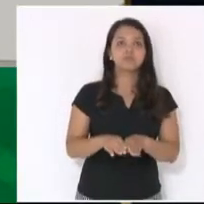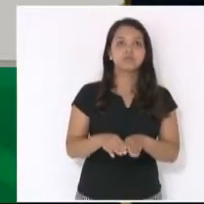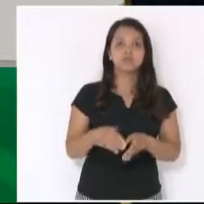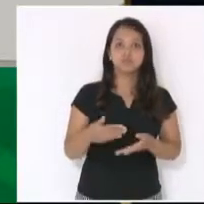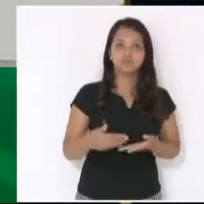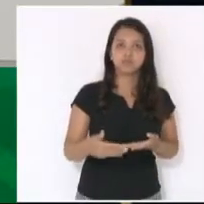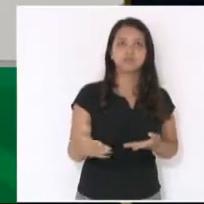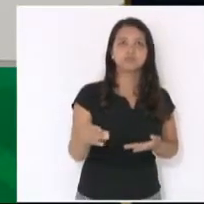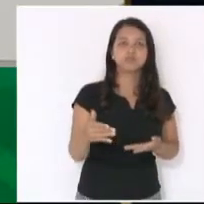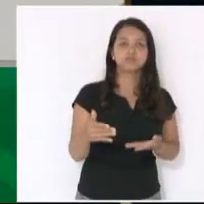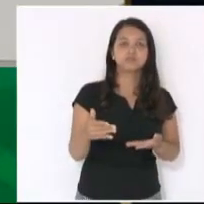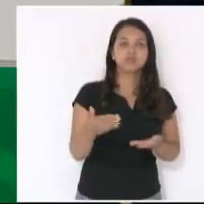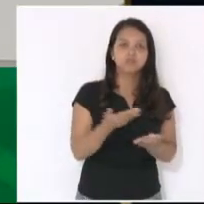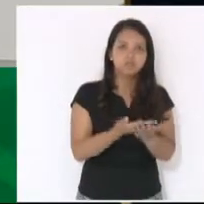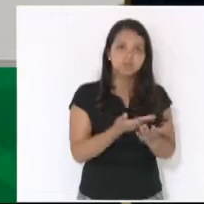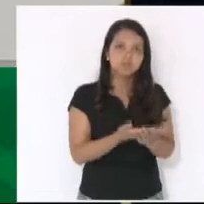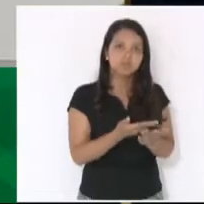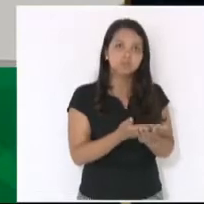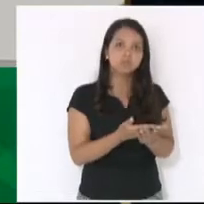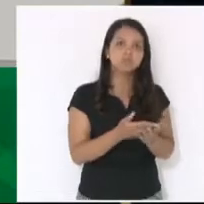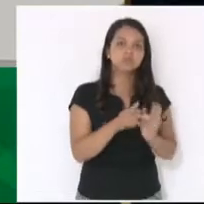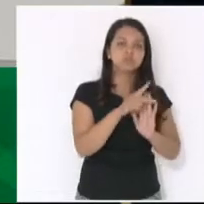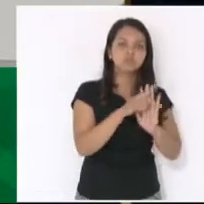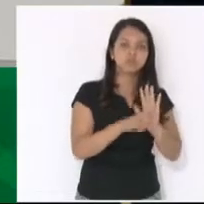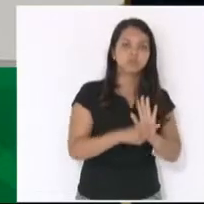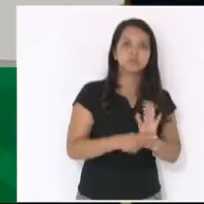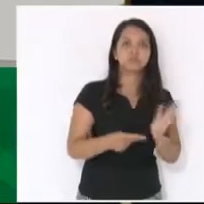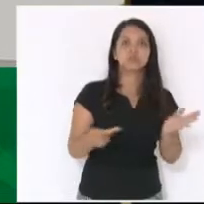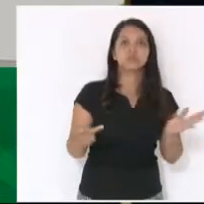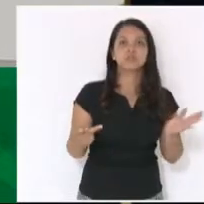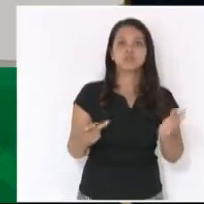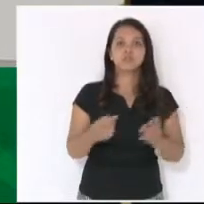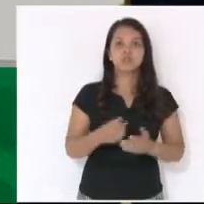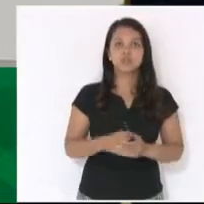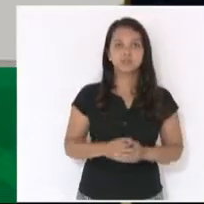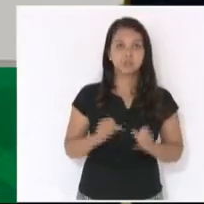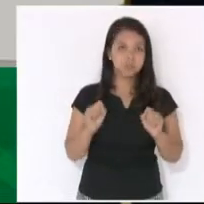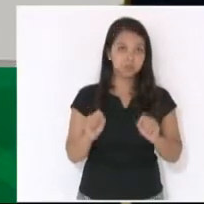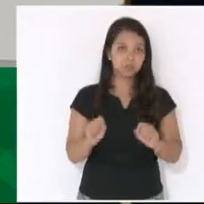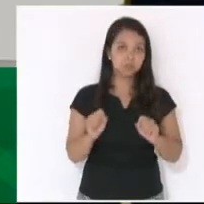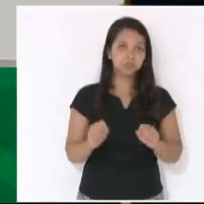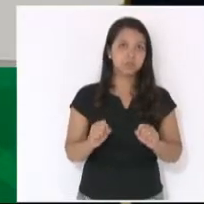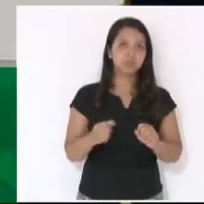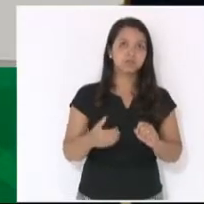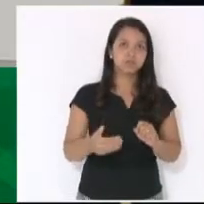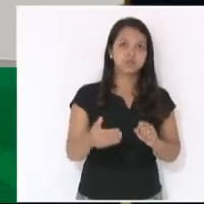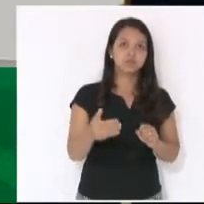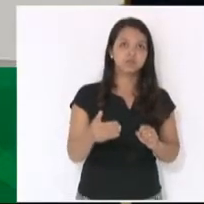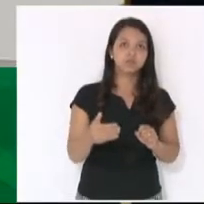estudar um projeto nesse sentido para que se permitir a convocação de mais